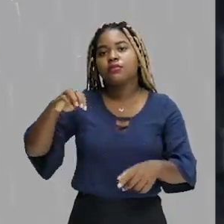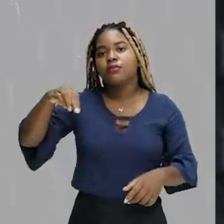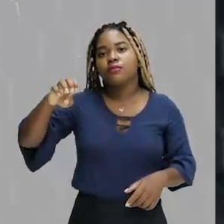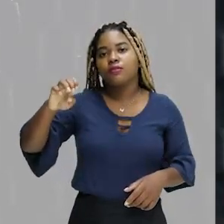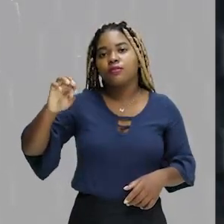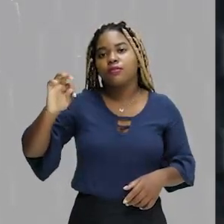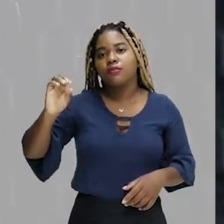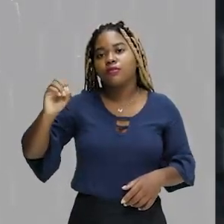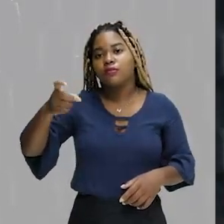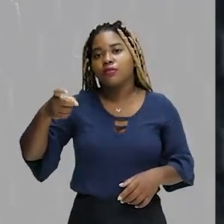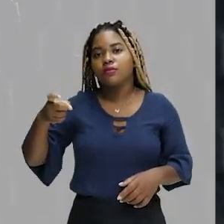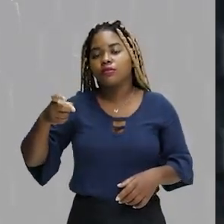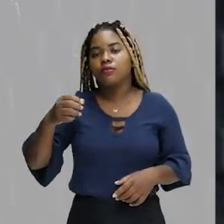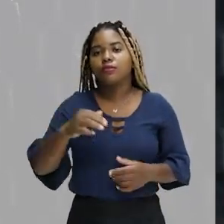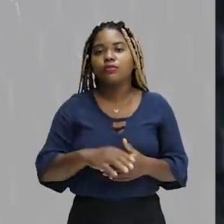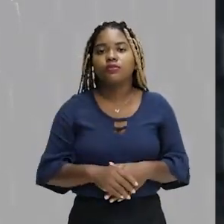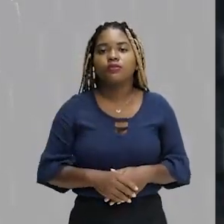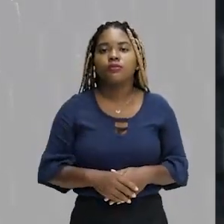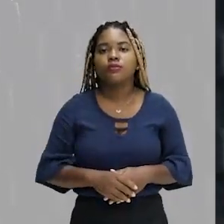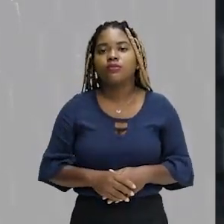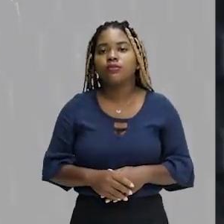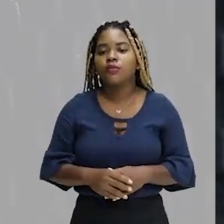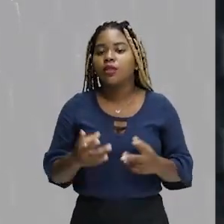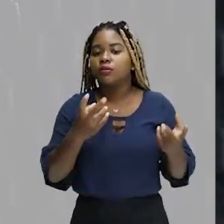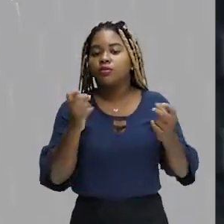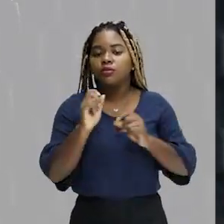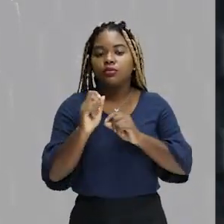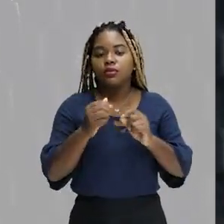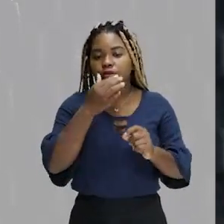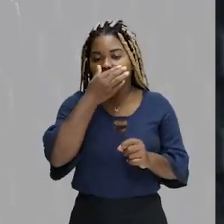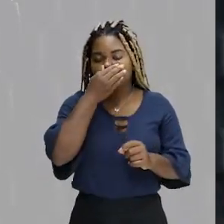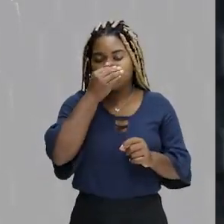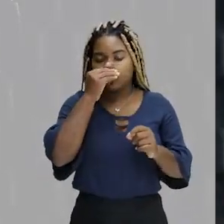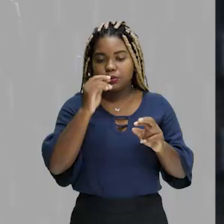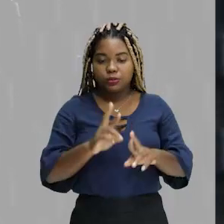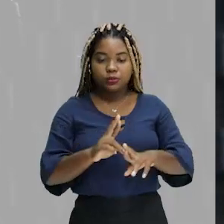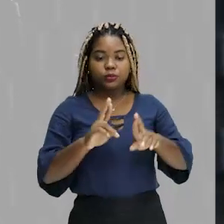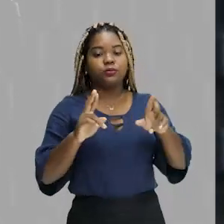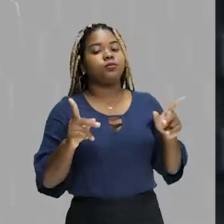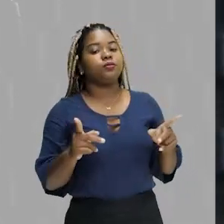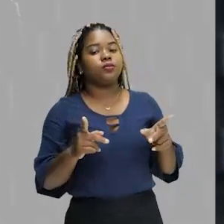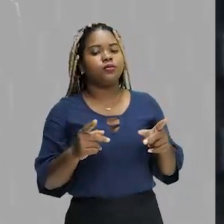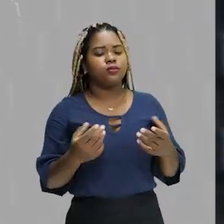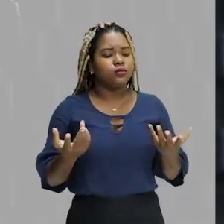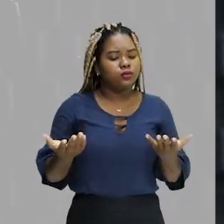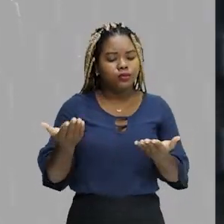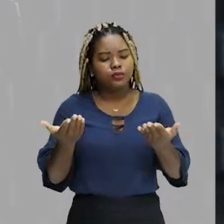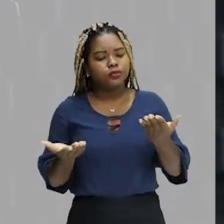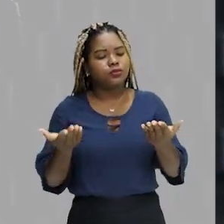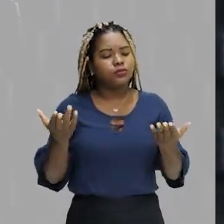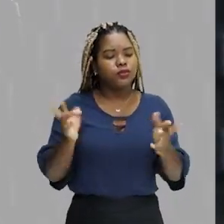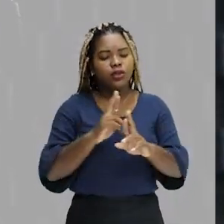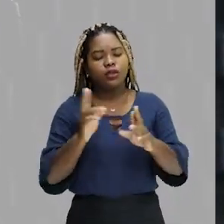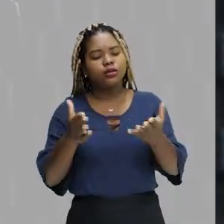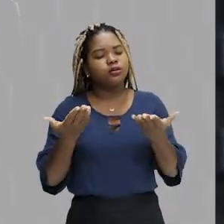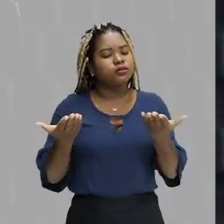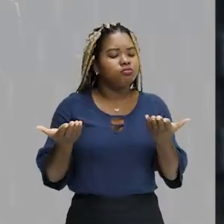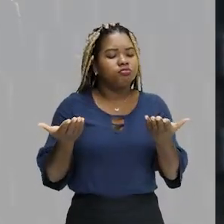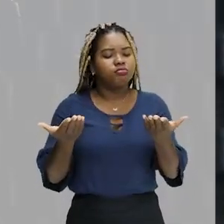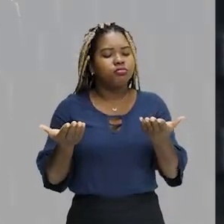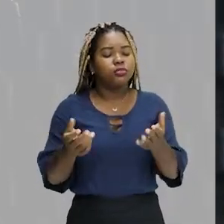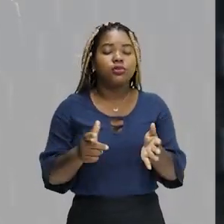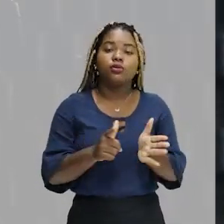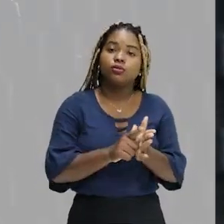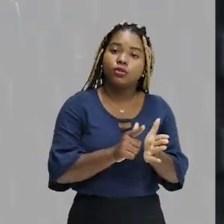etanol, metoximetano, você iria perceber a diferença entre um e outro, né? Usando o plano do